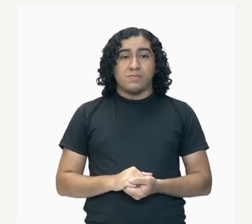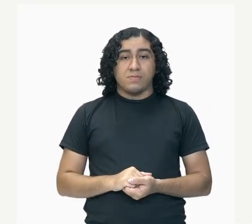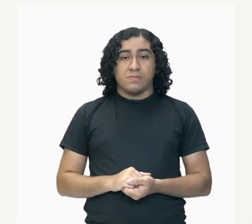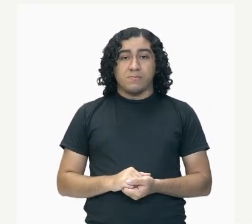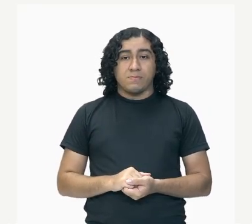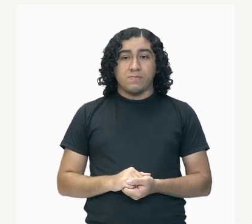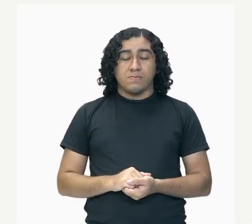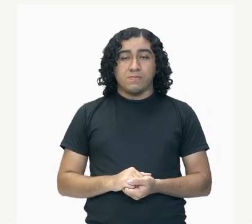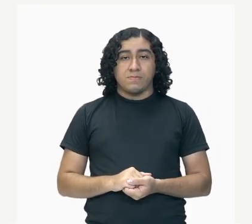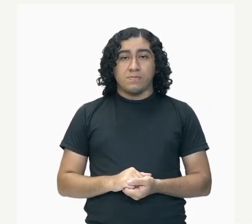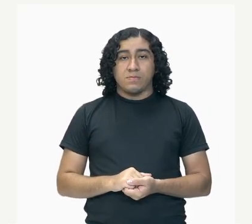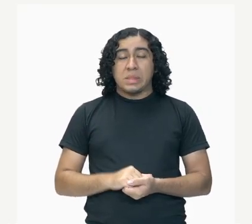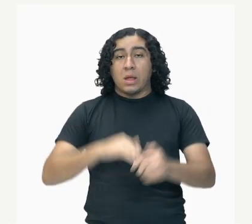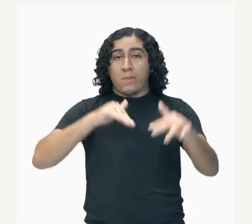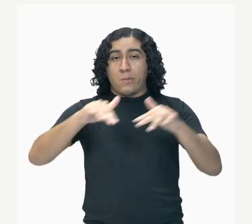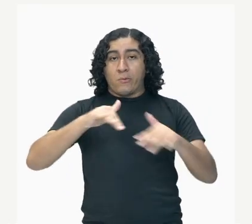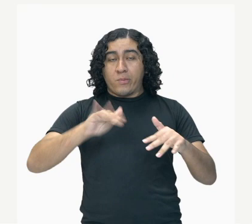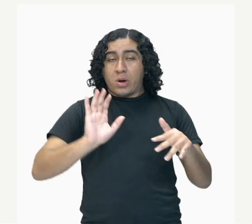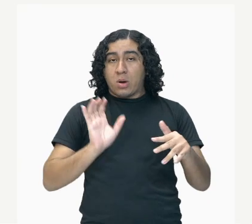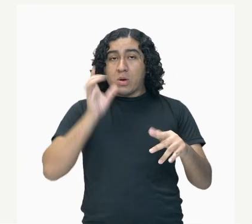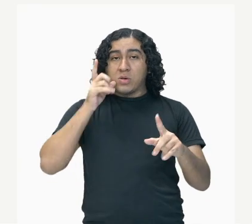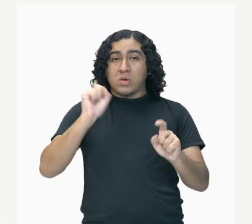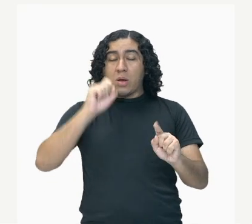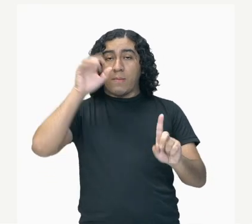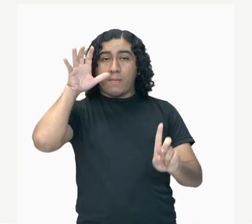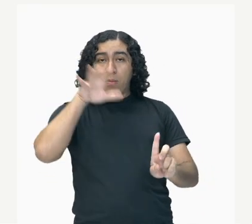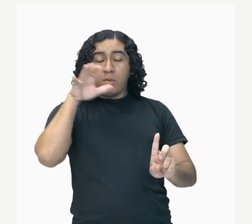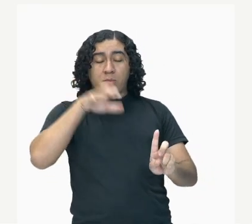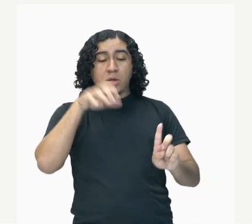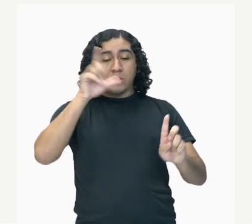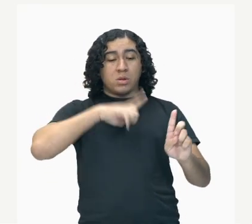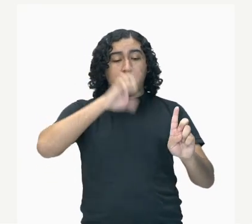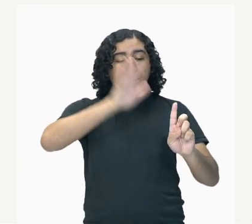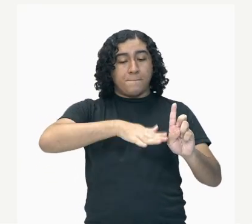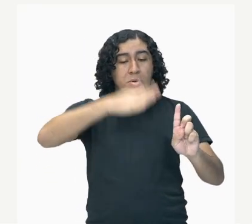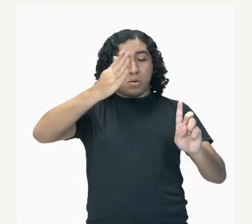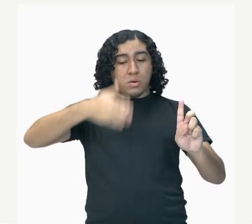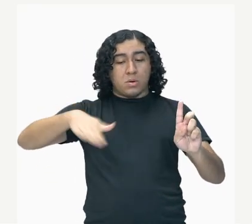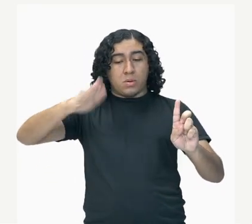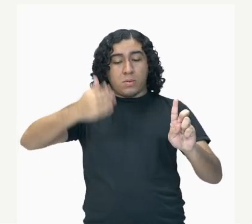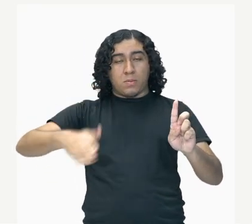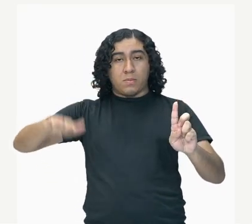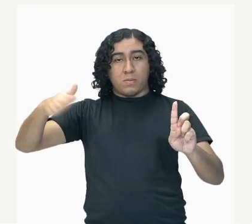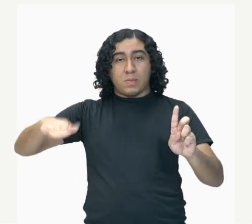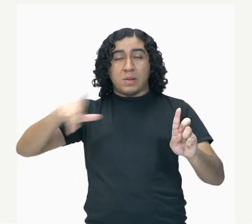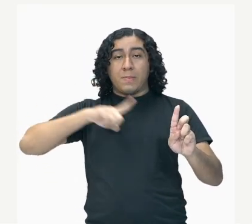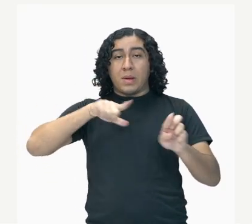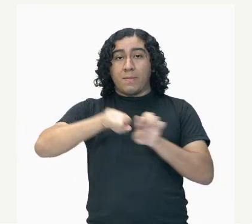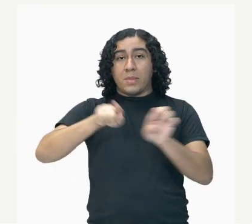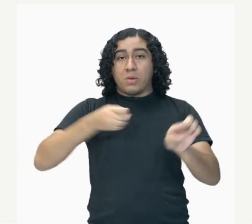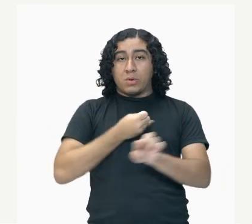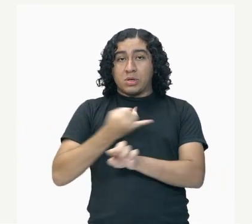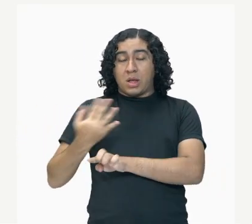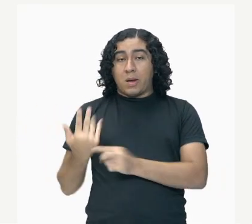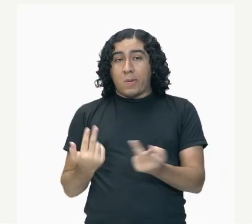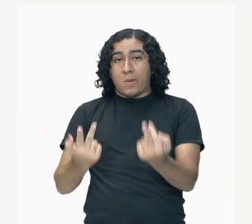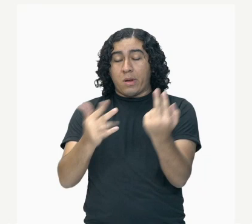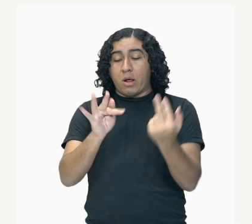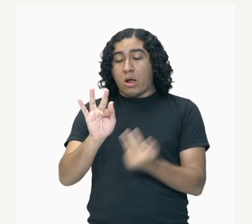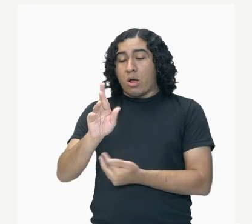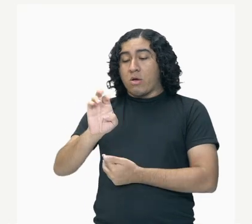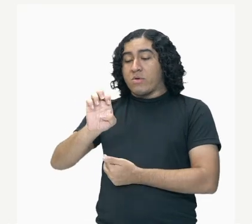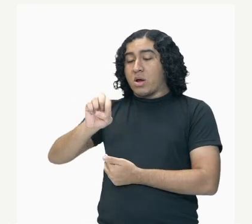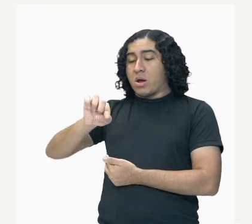produzidas pela interferência entre ondas de frequência igual e que se propaga ao